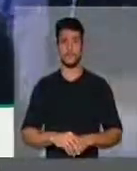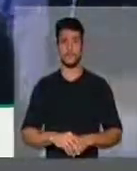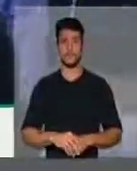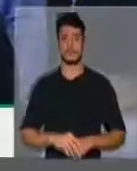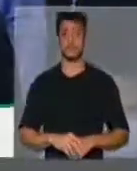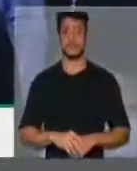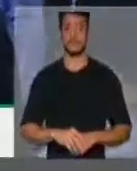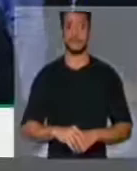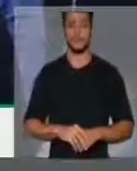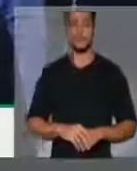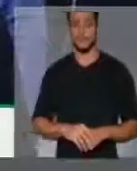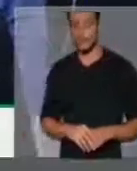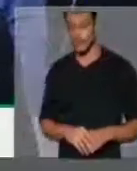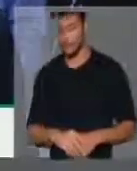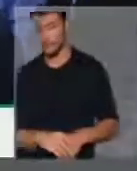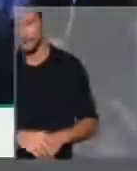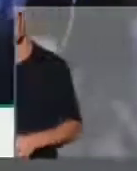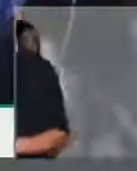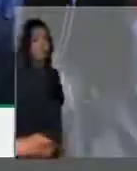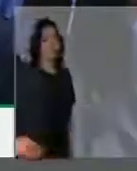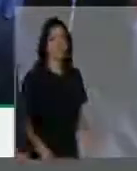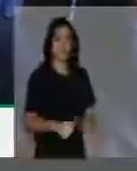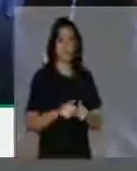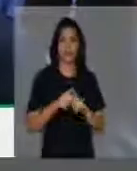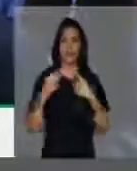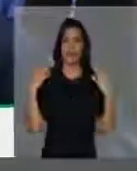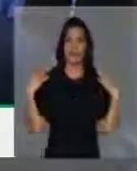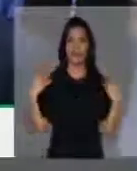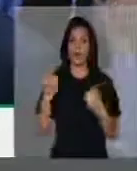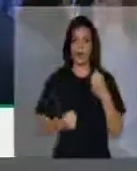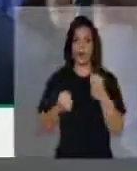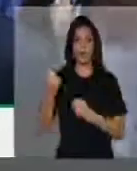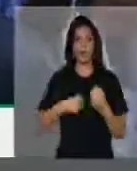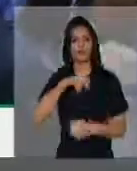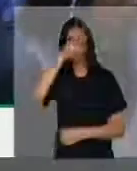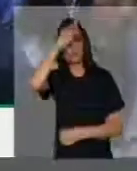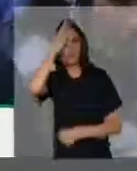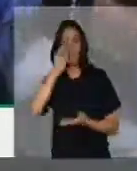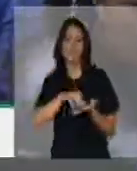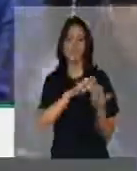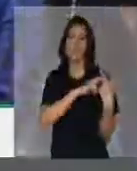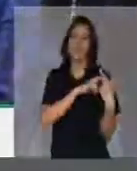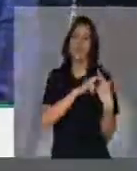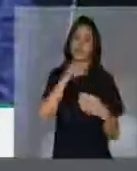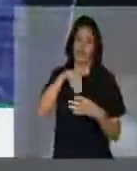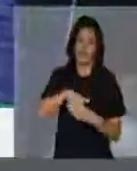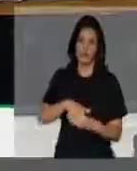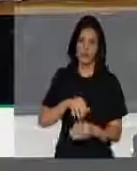punir motoristas irresponsáveis que dirigem embriagado. O PV orienta sim.